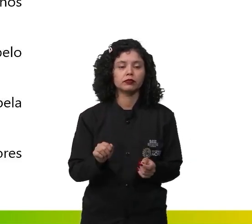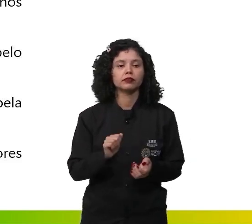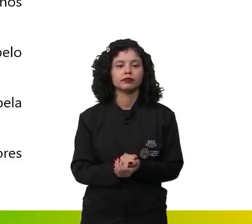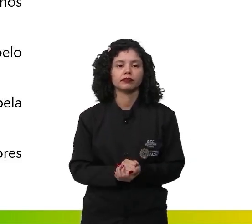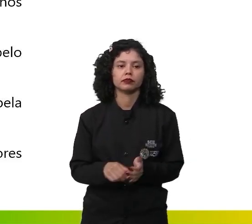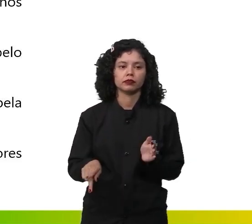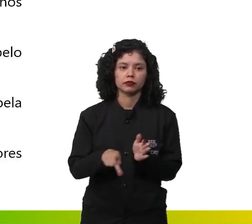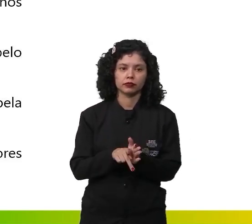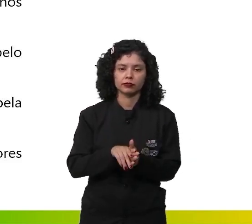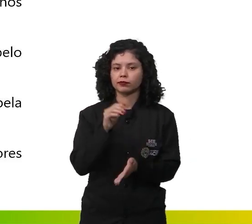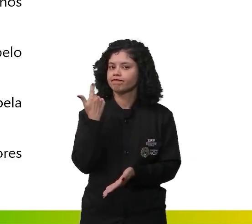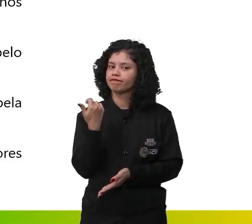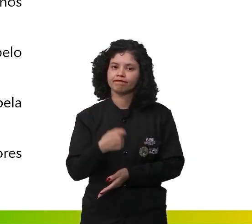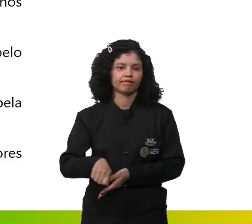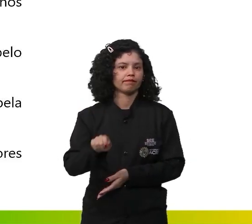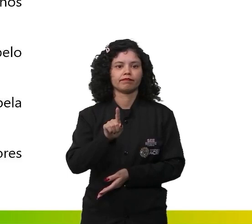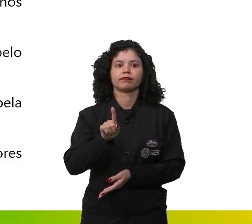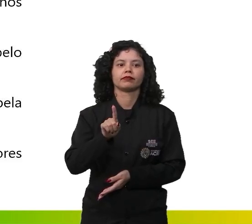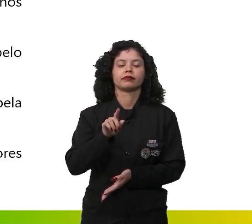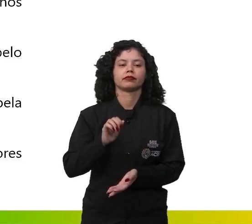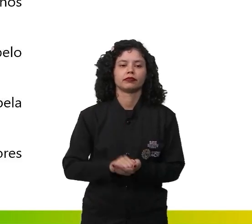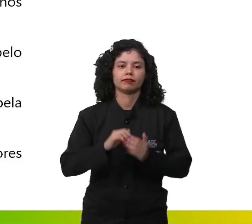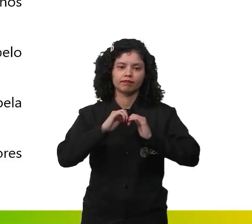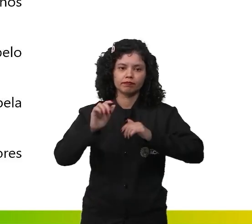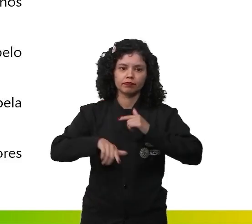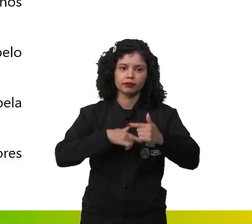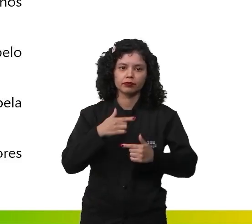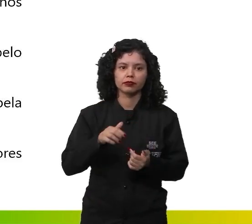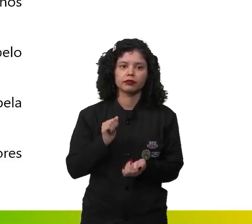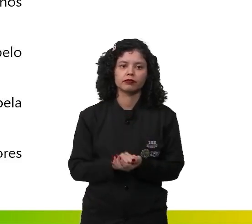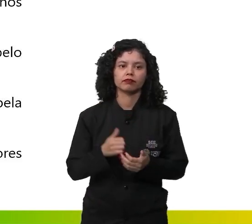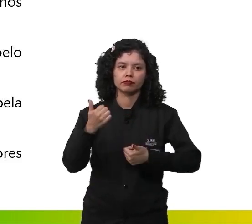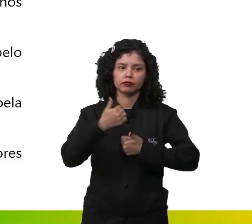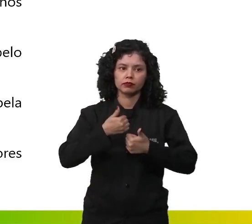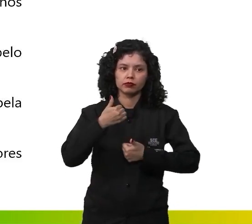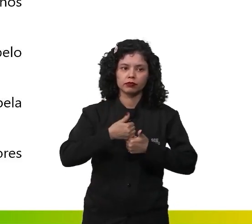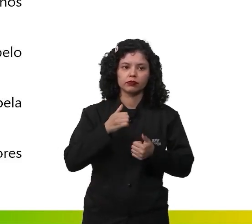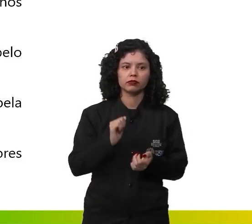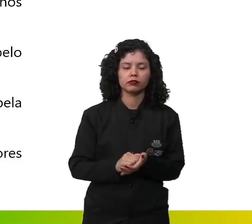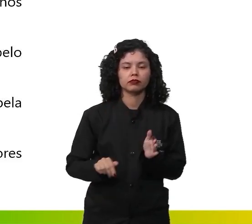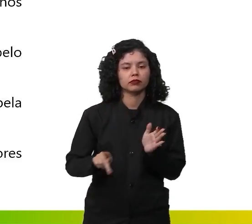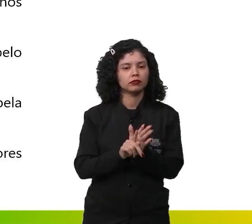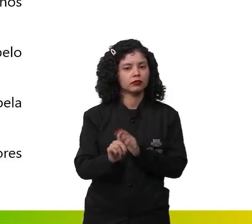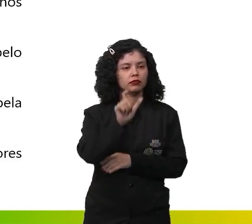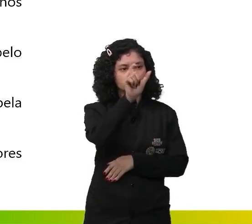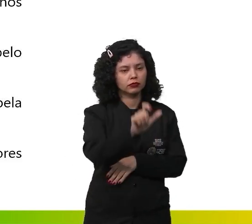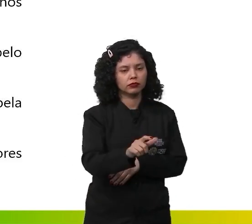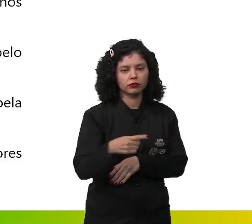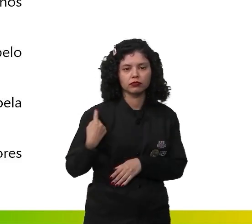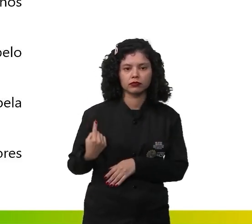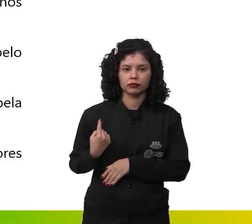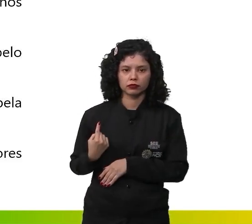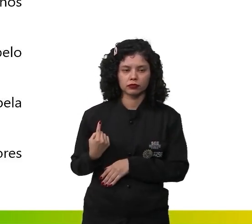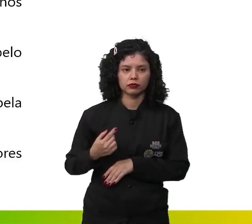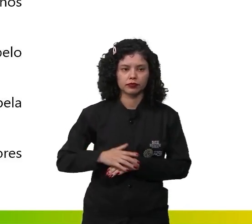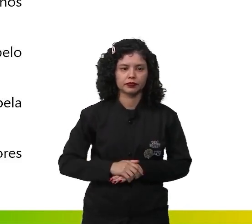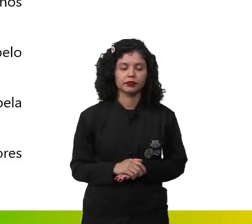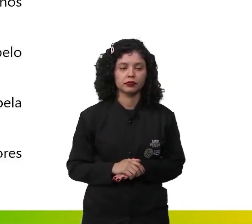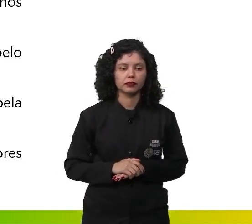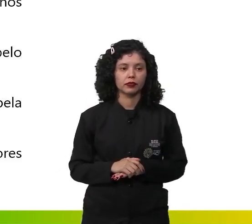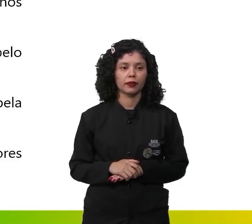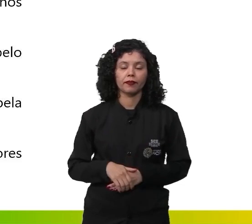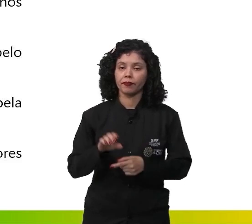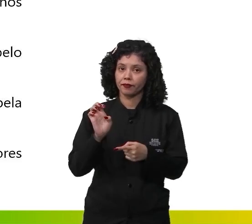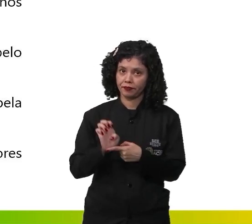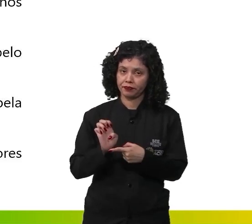torna desnecessária e a divisão do trabalho é substituída pela autonomia individual.